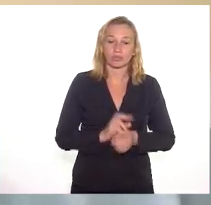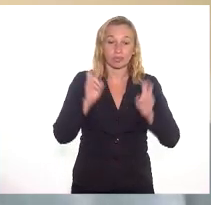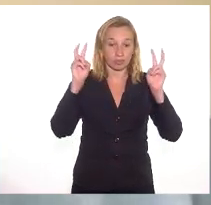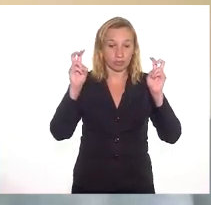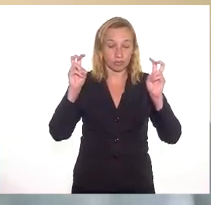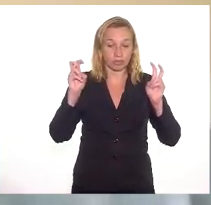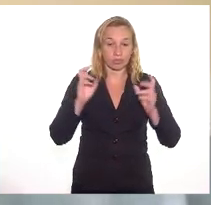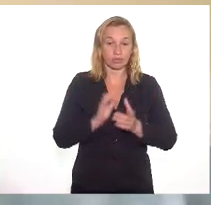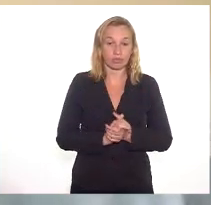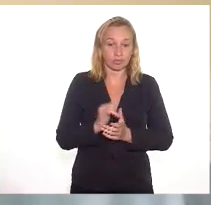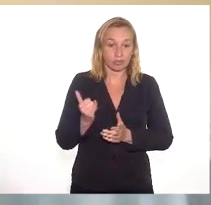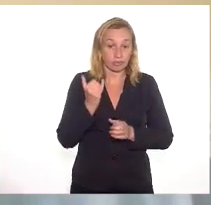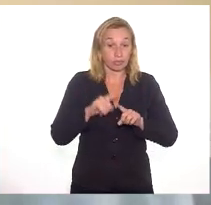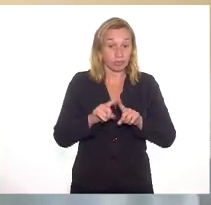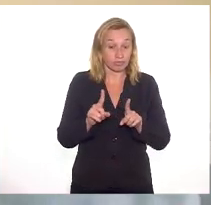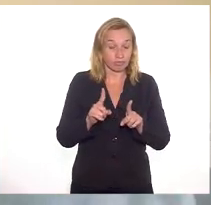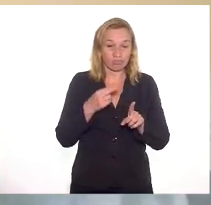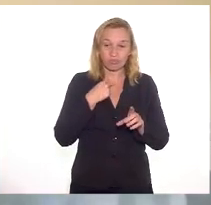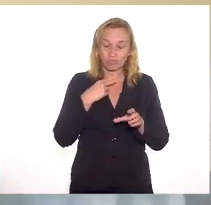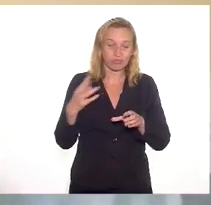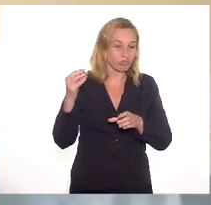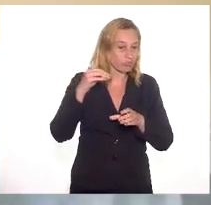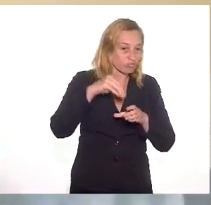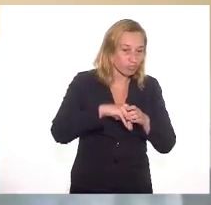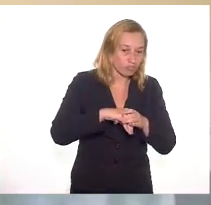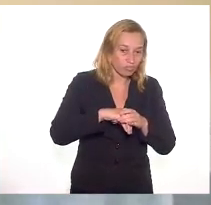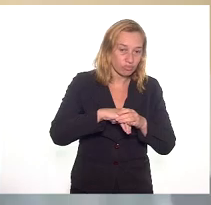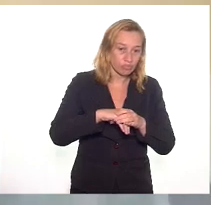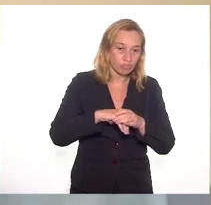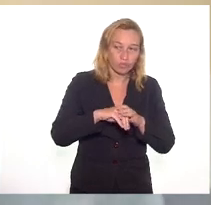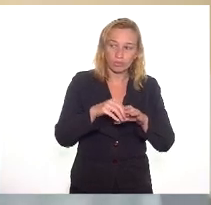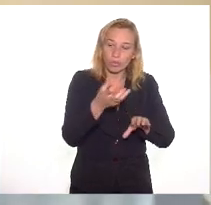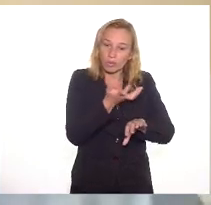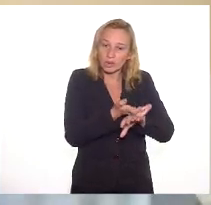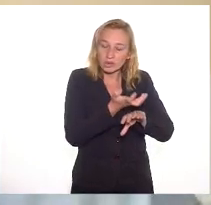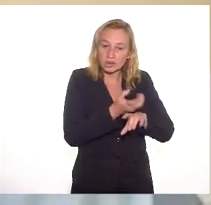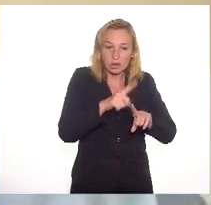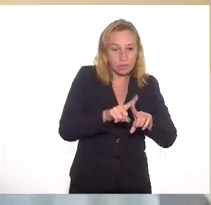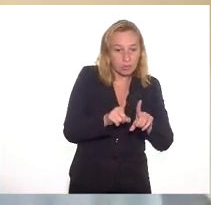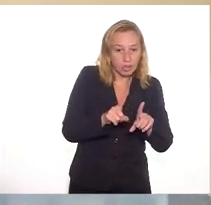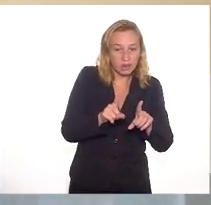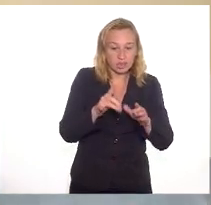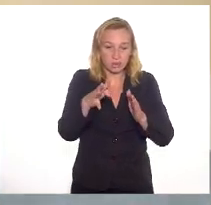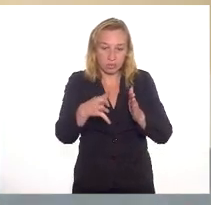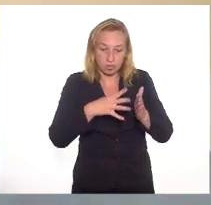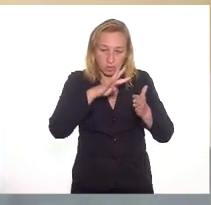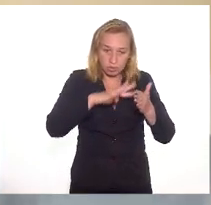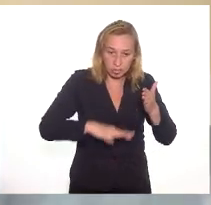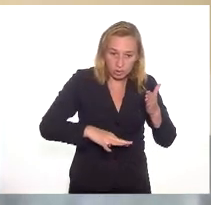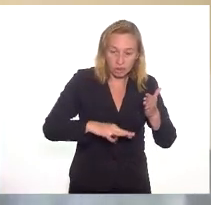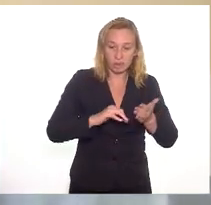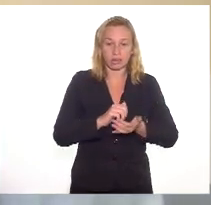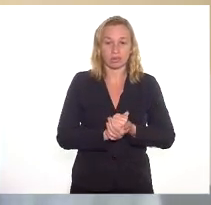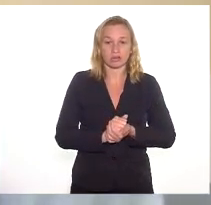relevante, mas que ele não deve ser incluído como uma disciplina, mas como um componente curricular transversal